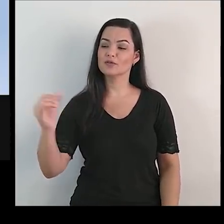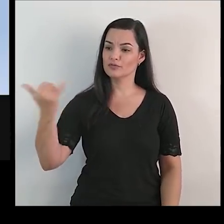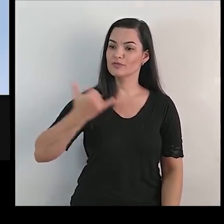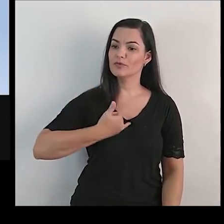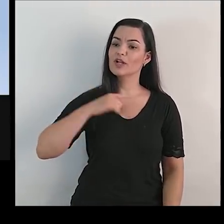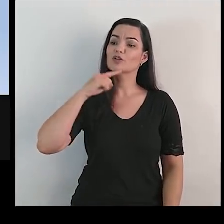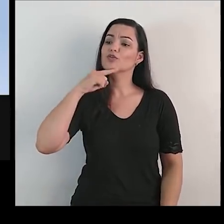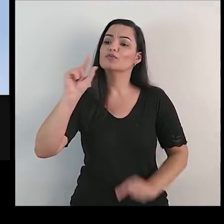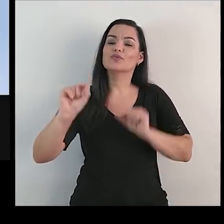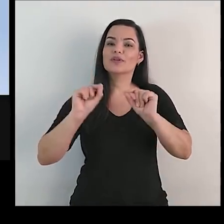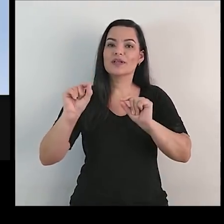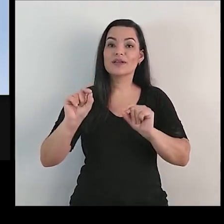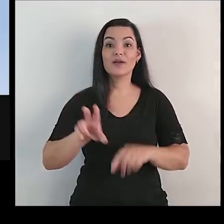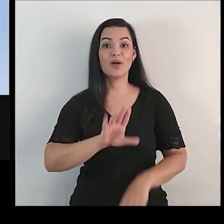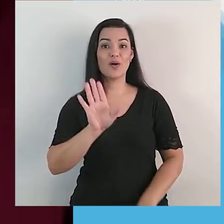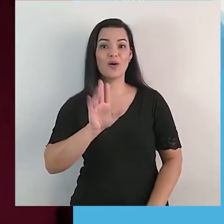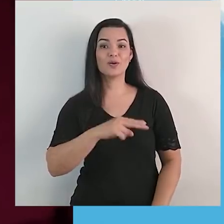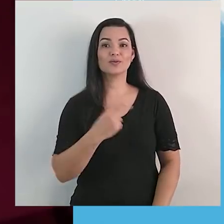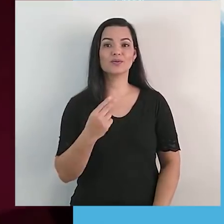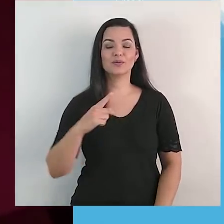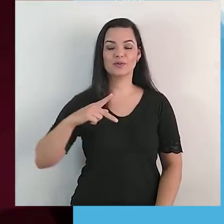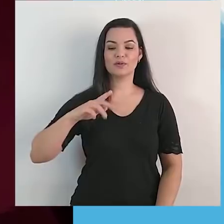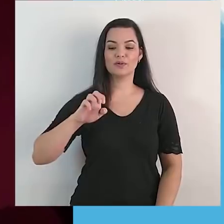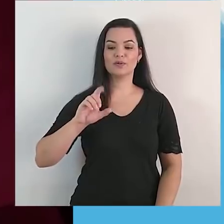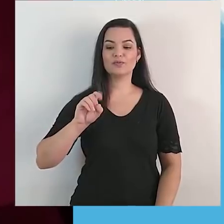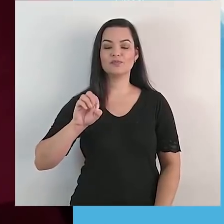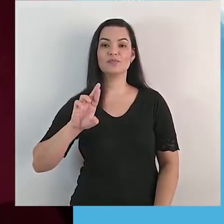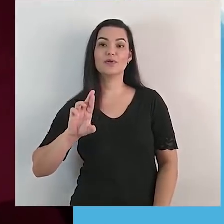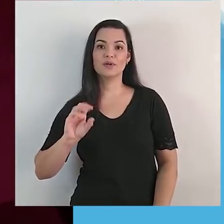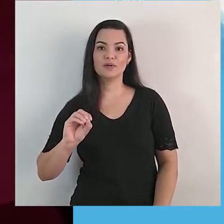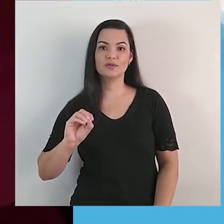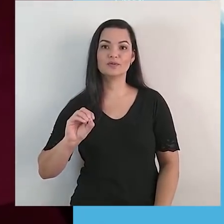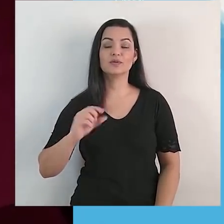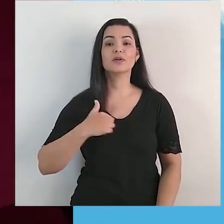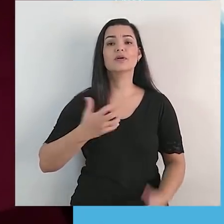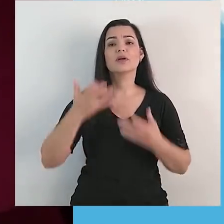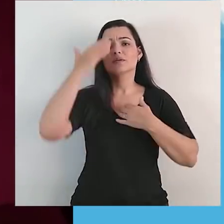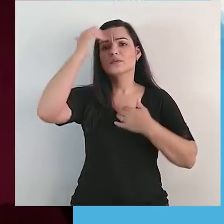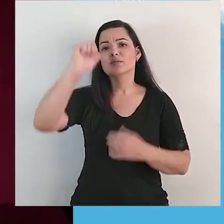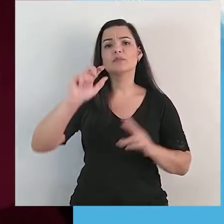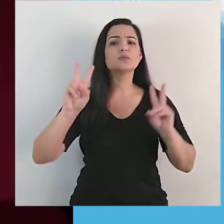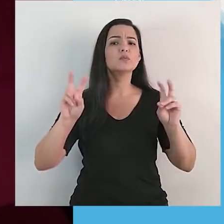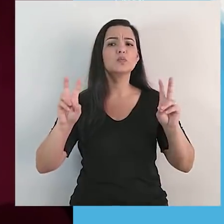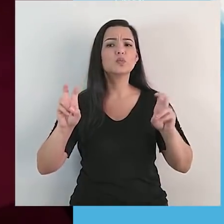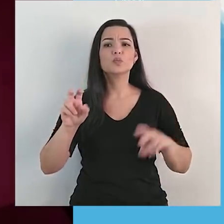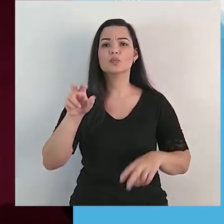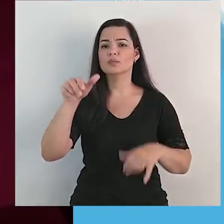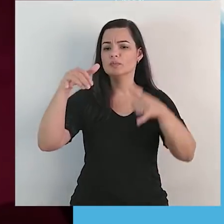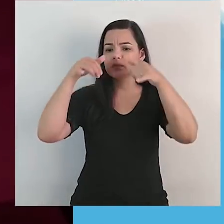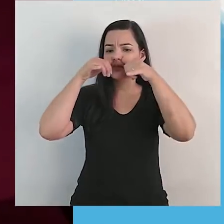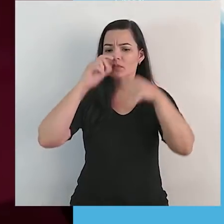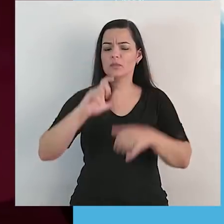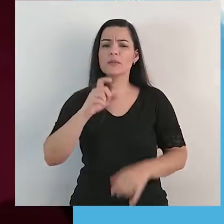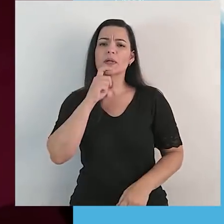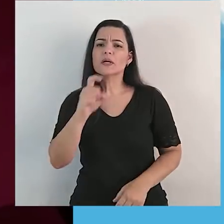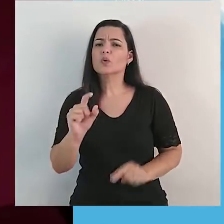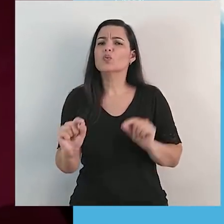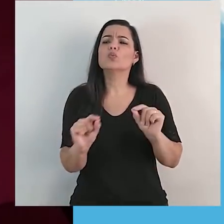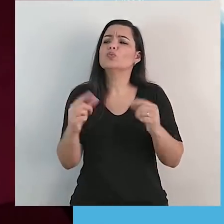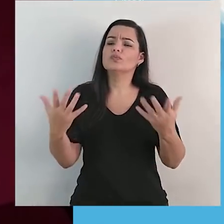gente, Pedro, qual que é a sua dúvida? É Pedro Marcelo e eu quero saber o que é o